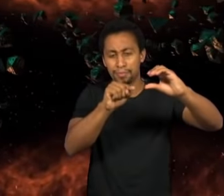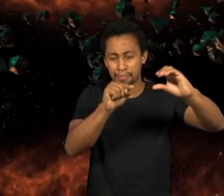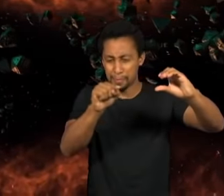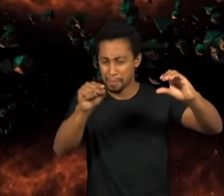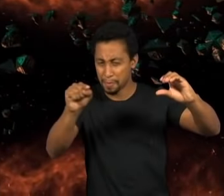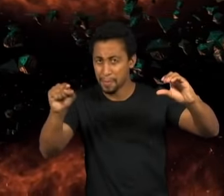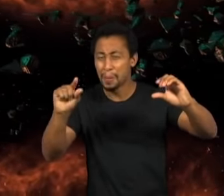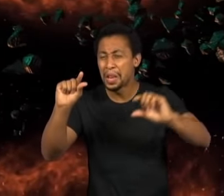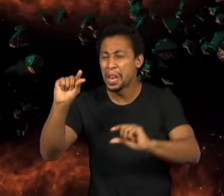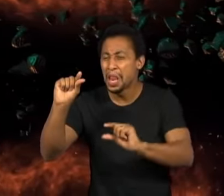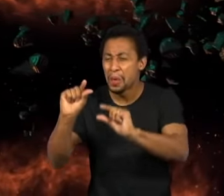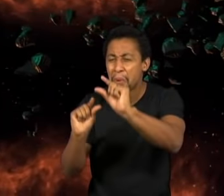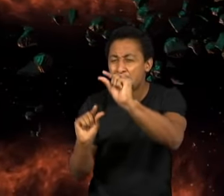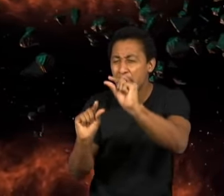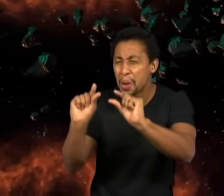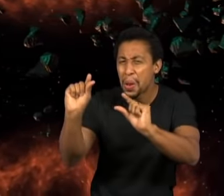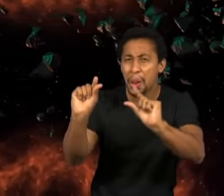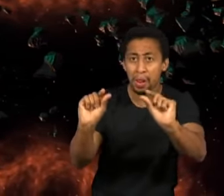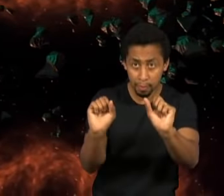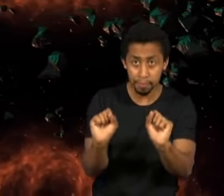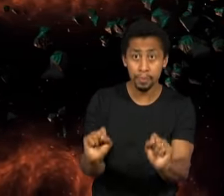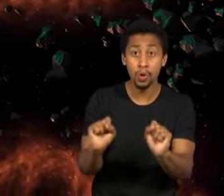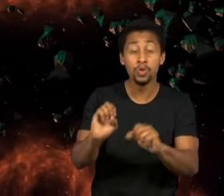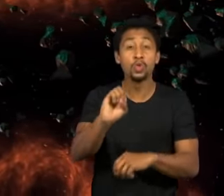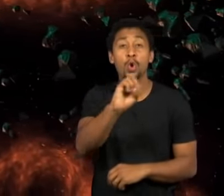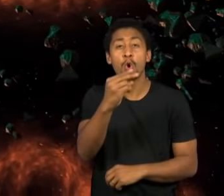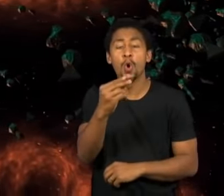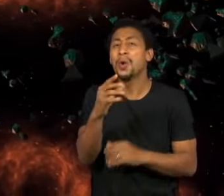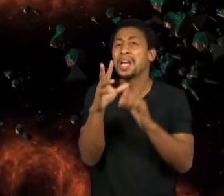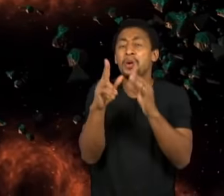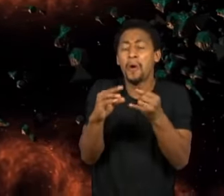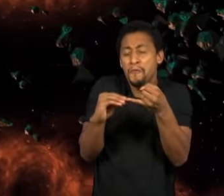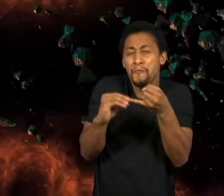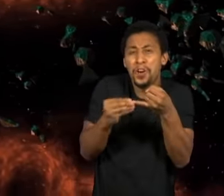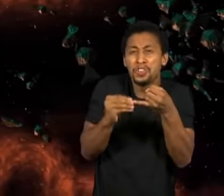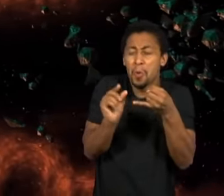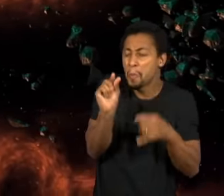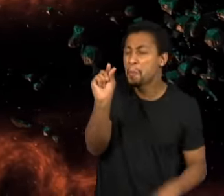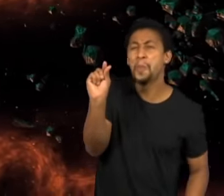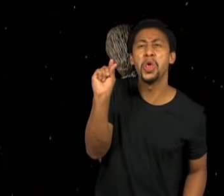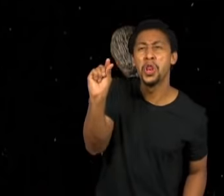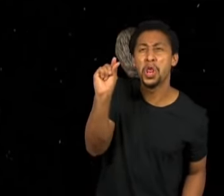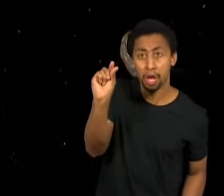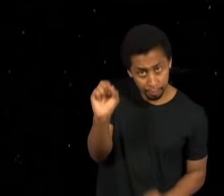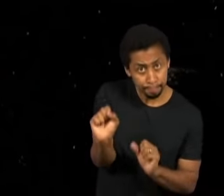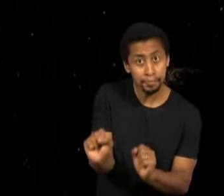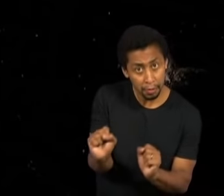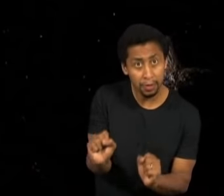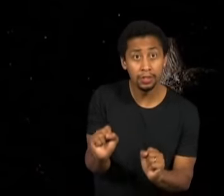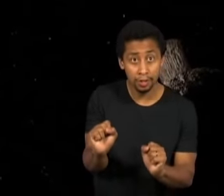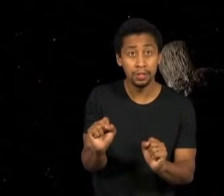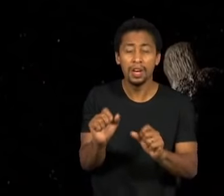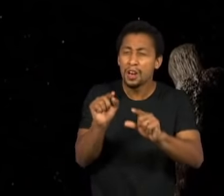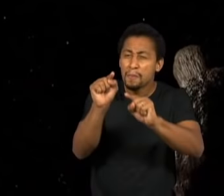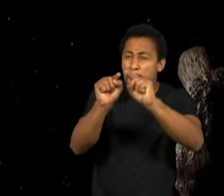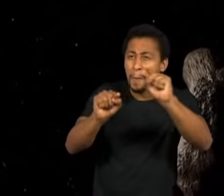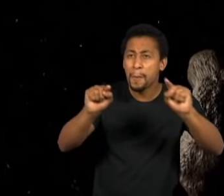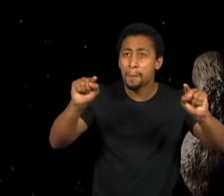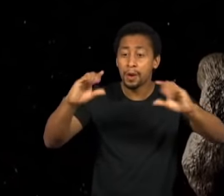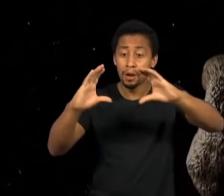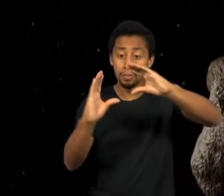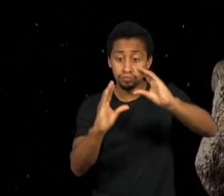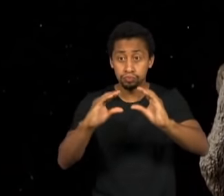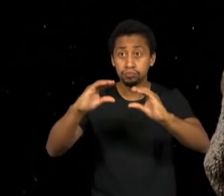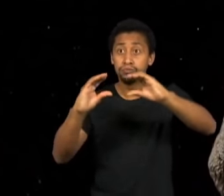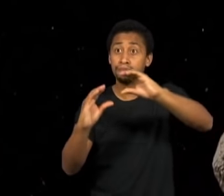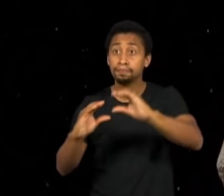como pedregulhos, ou ter o tamanho de um grão de feijão. Esses corpos celestes despertam a curiosidade de todos,